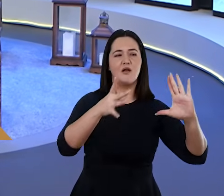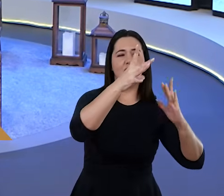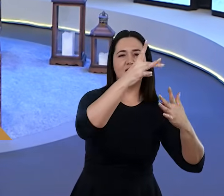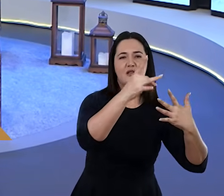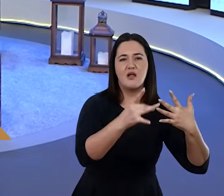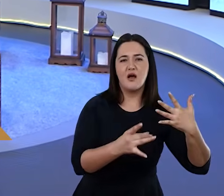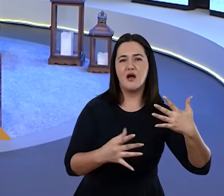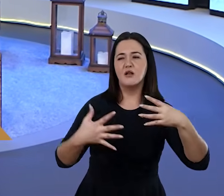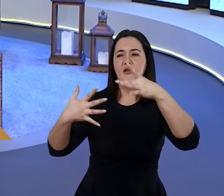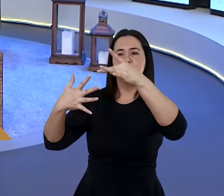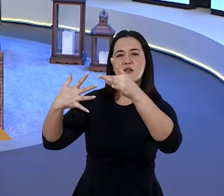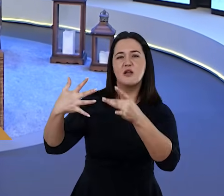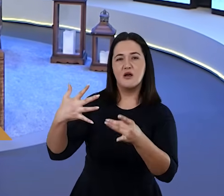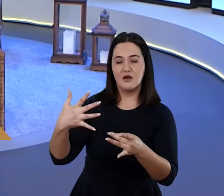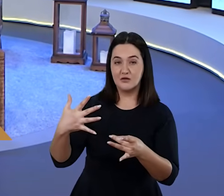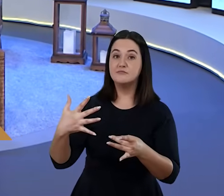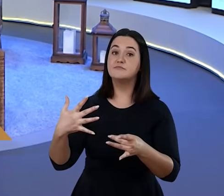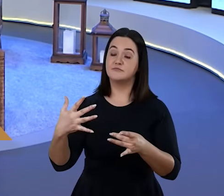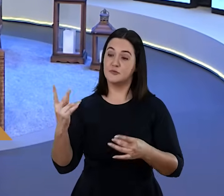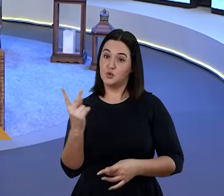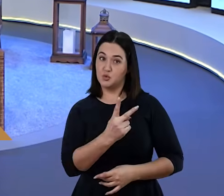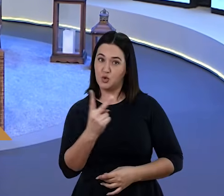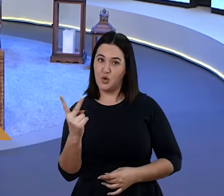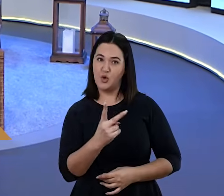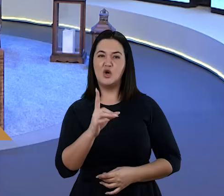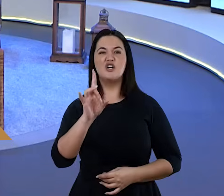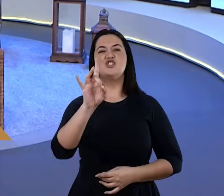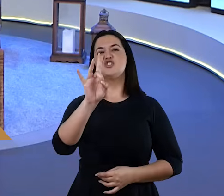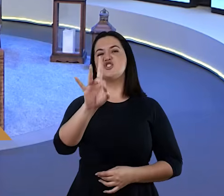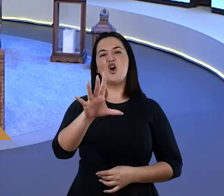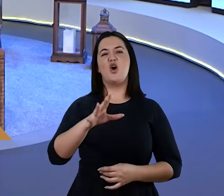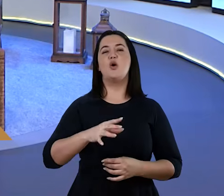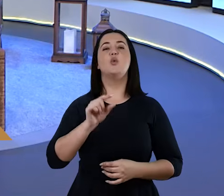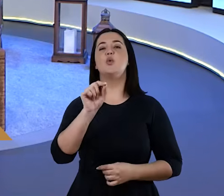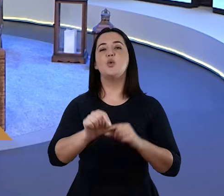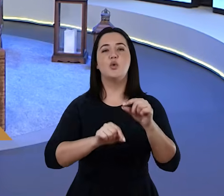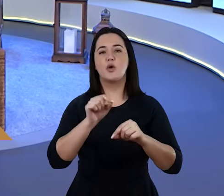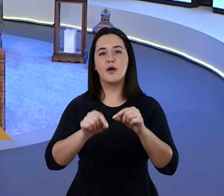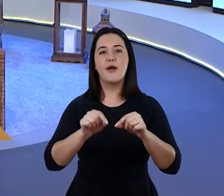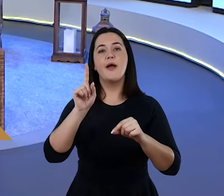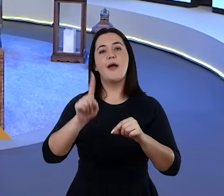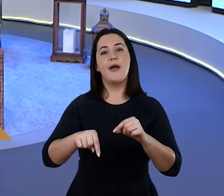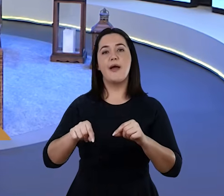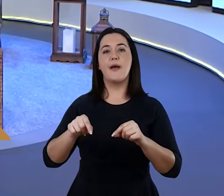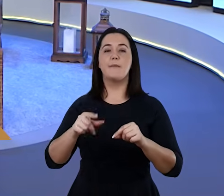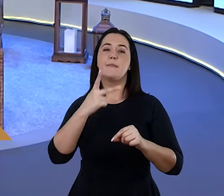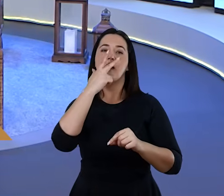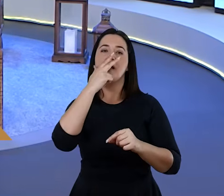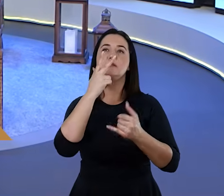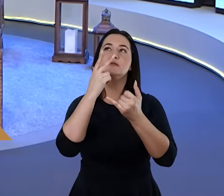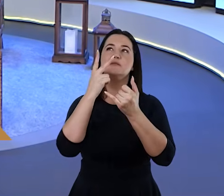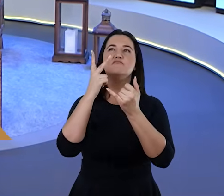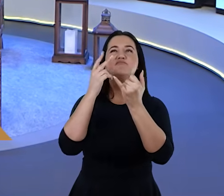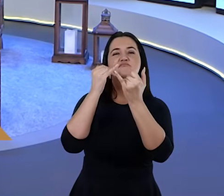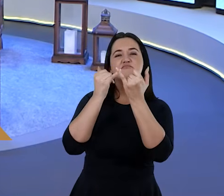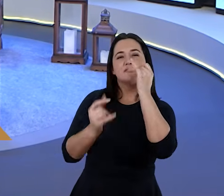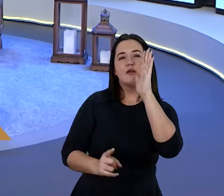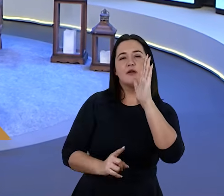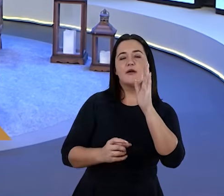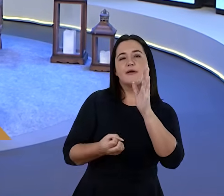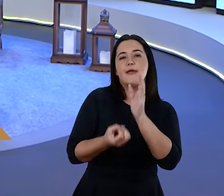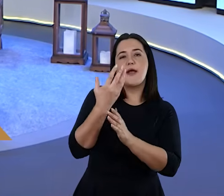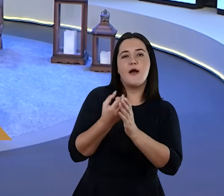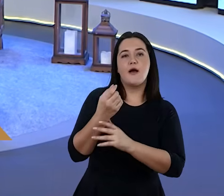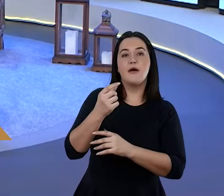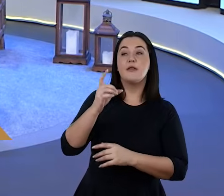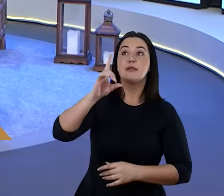um com o outro, esse autor, afirma que ambos seriam apenas uma versão localizada do deus Sol